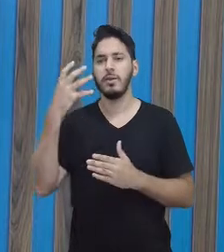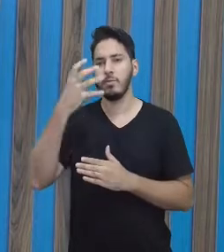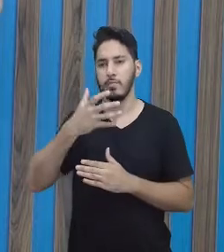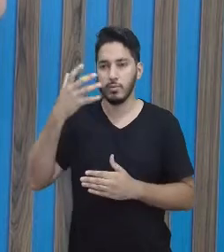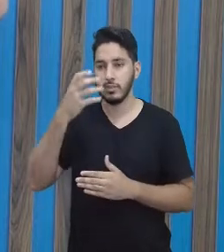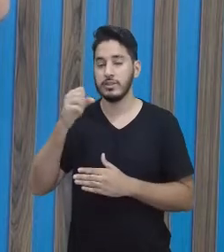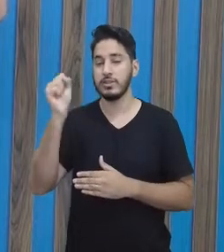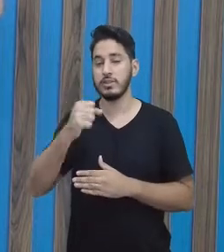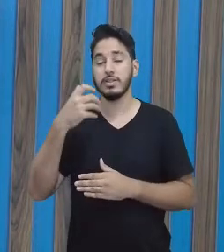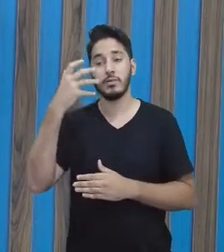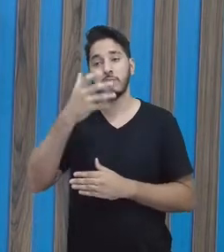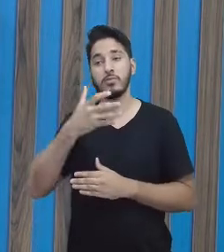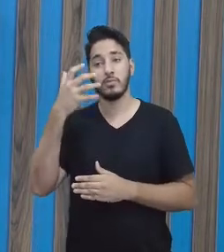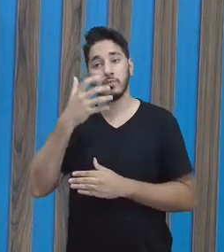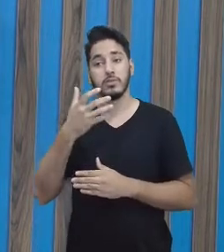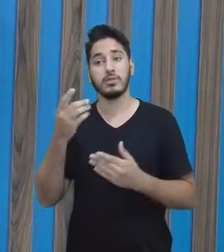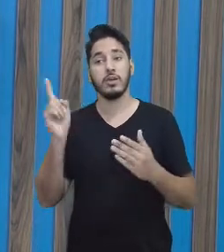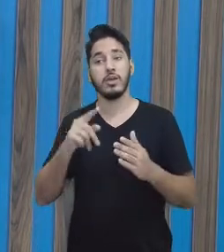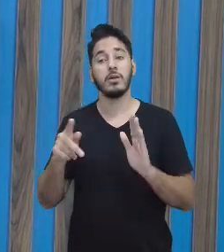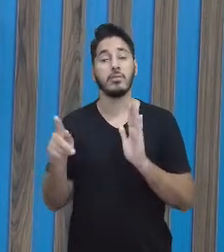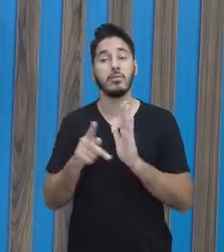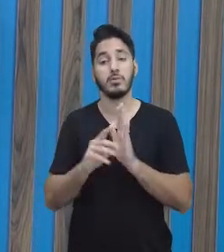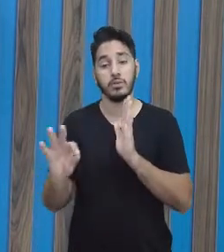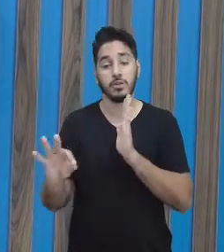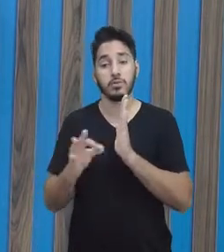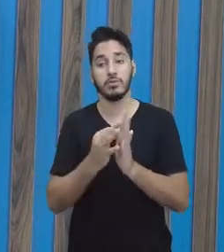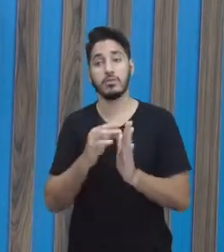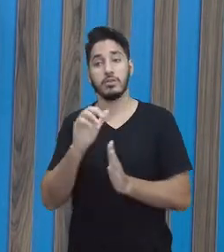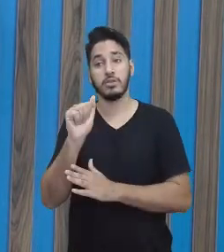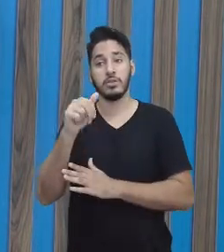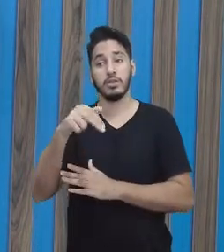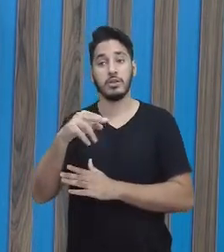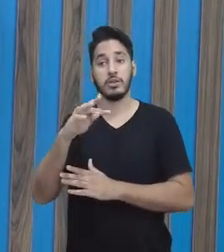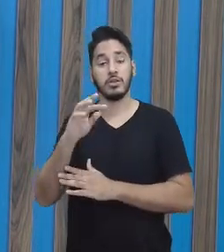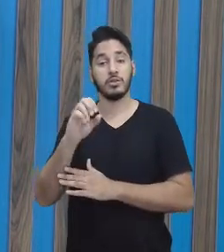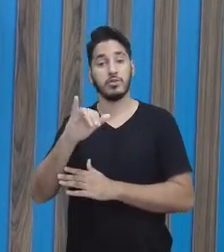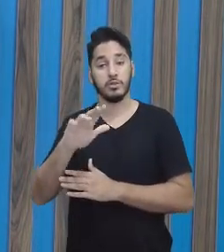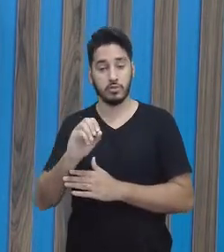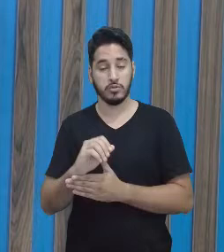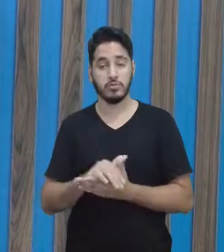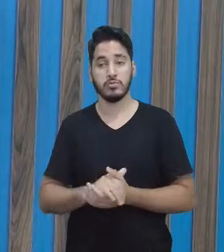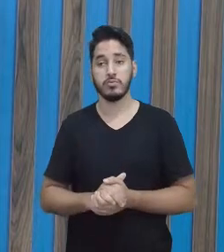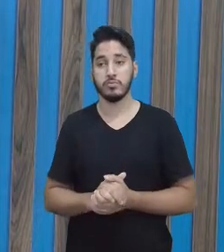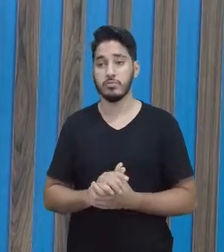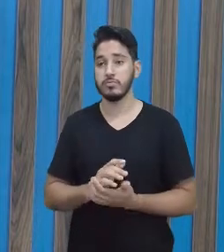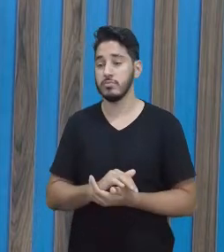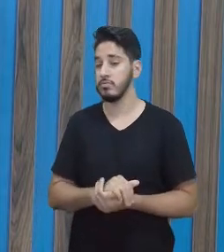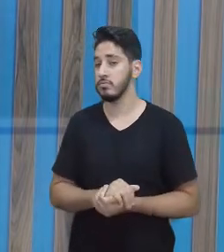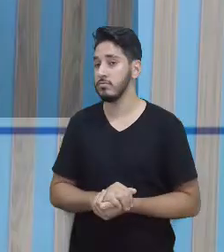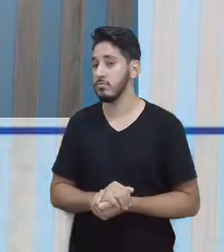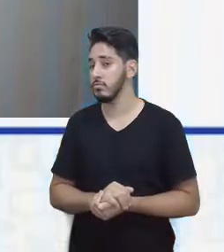agora sim, a música. Essa música é de autoria do Antônio Nóbrega. Essa que a gente vai ouvir agora.